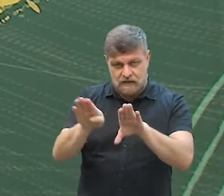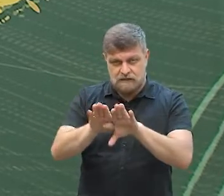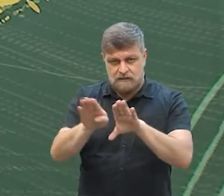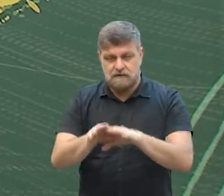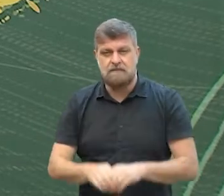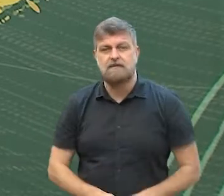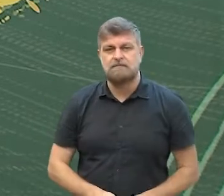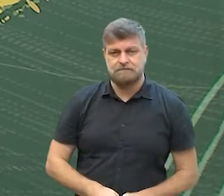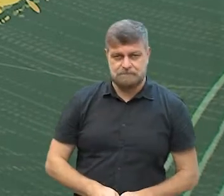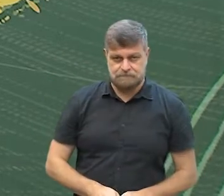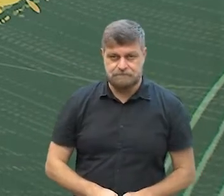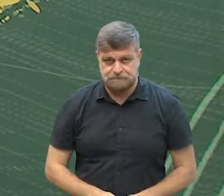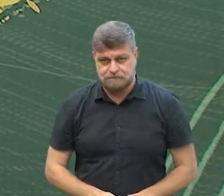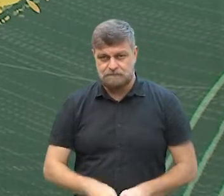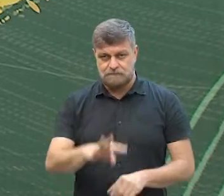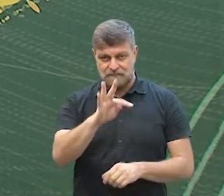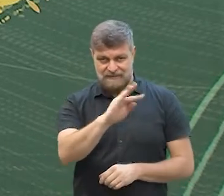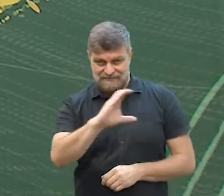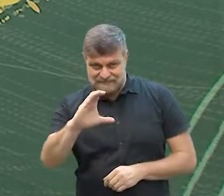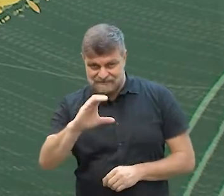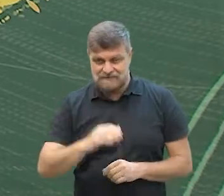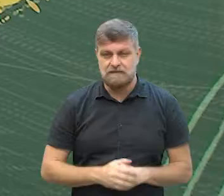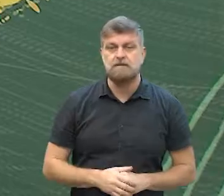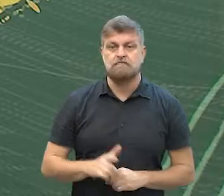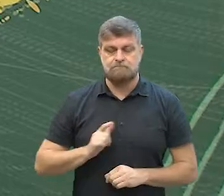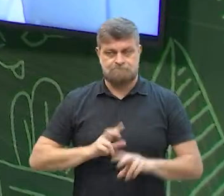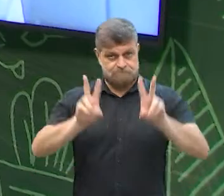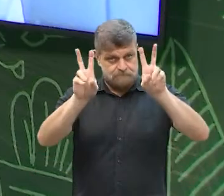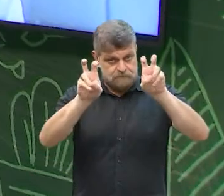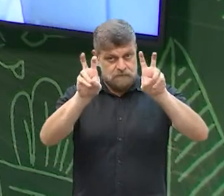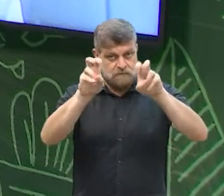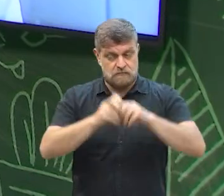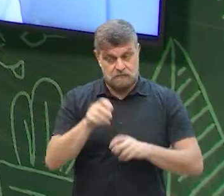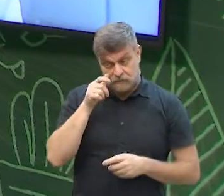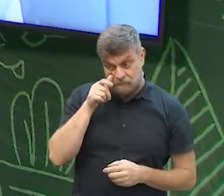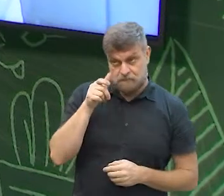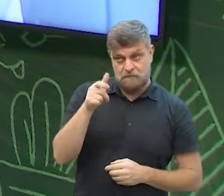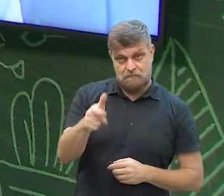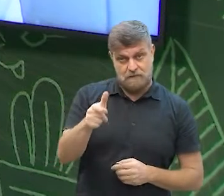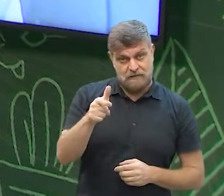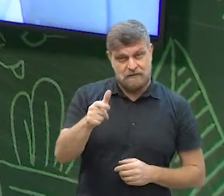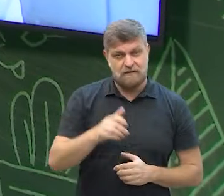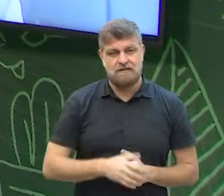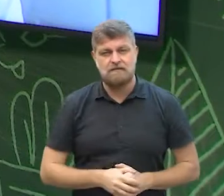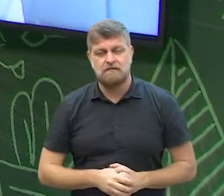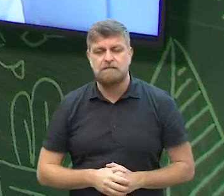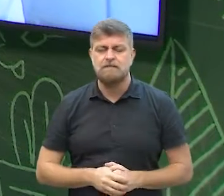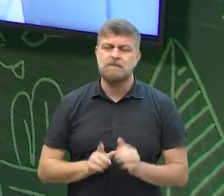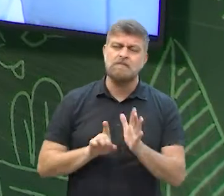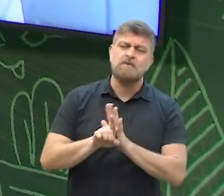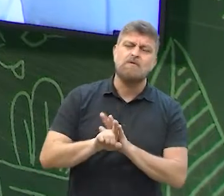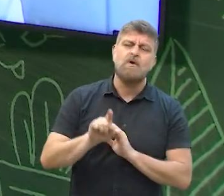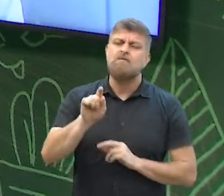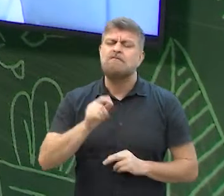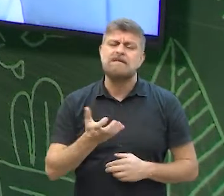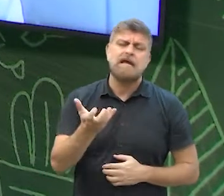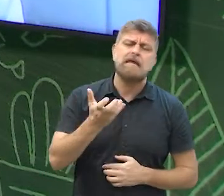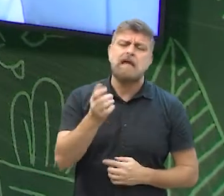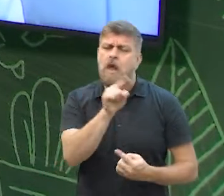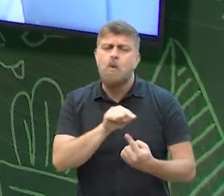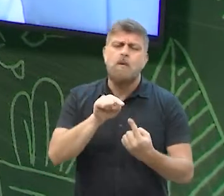também falar a respeito deste TCC que foi feito, um assunto realmente bastante interessante. Agora, o que vocês esperam com